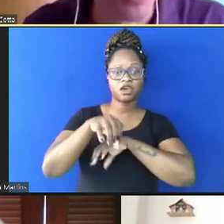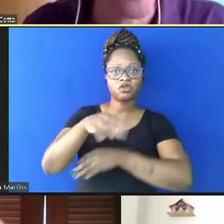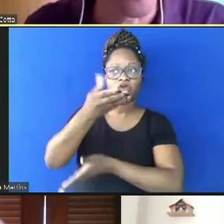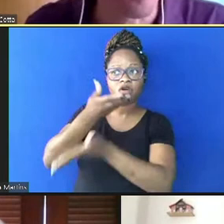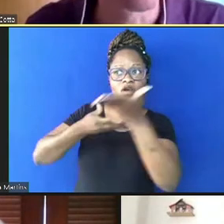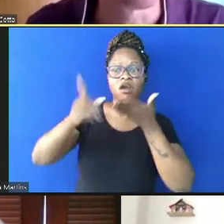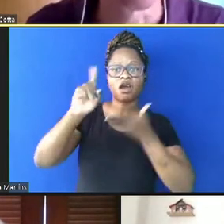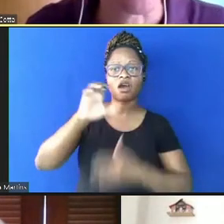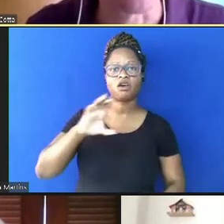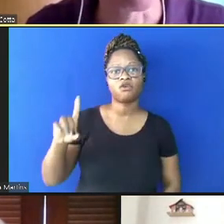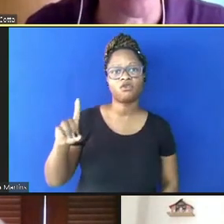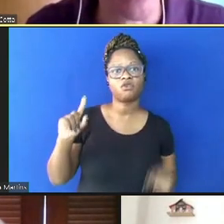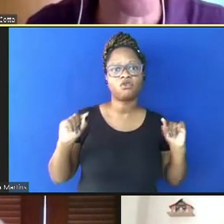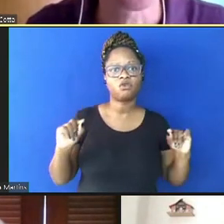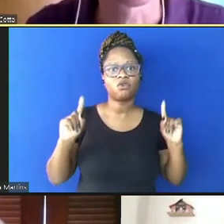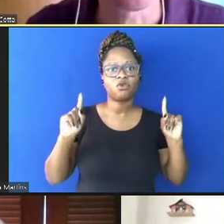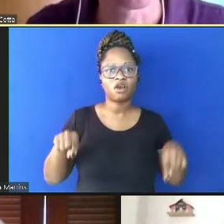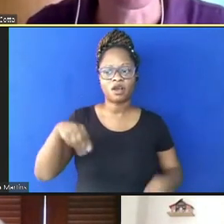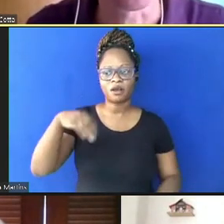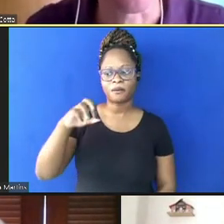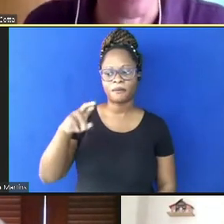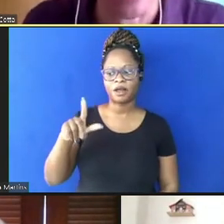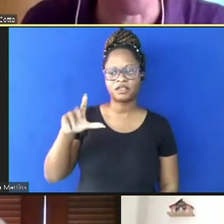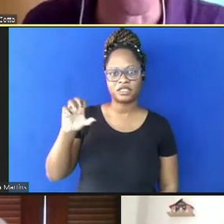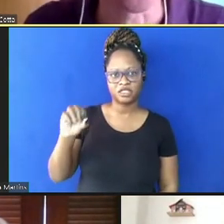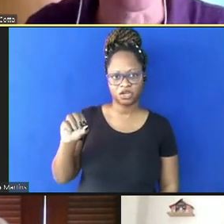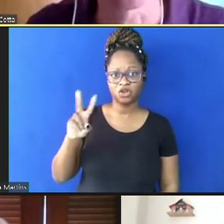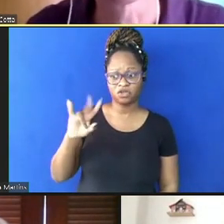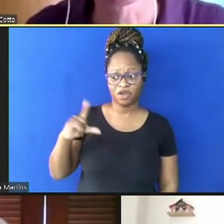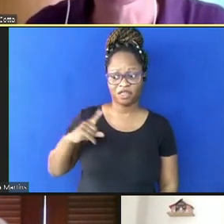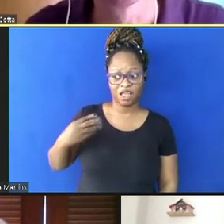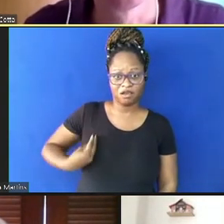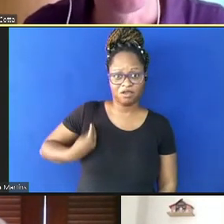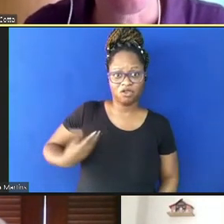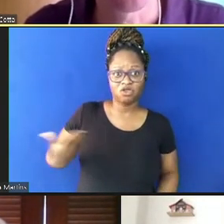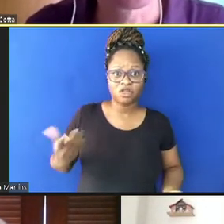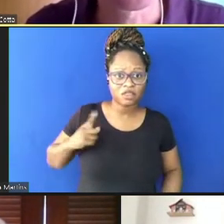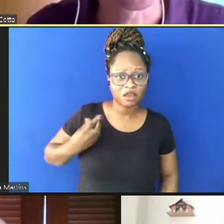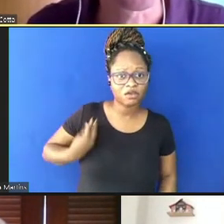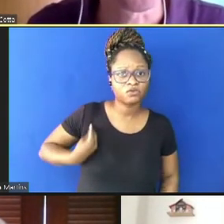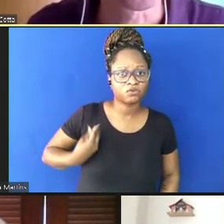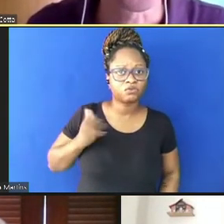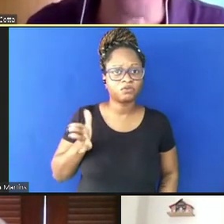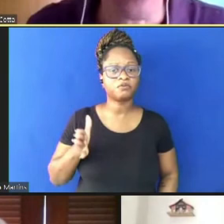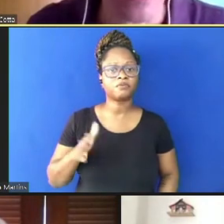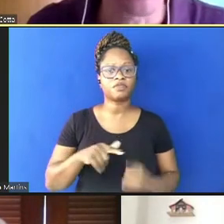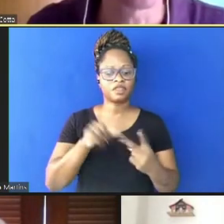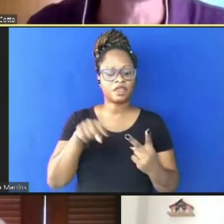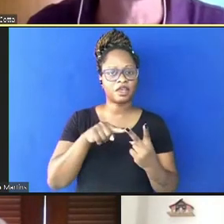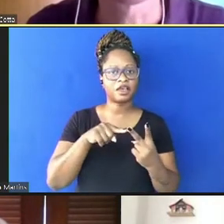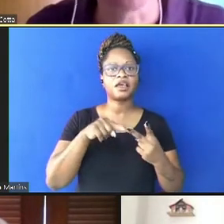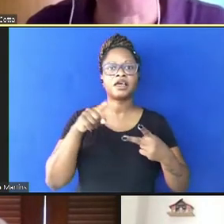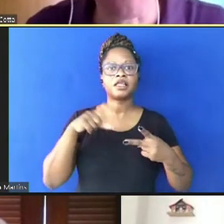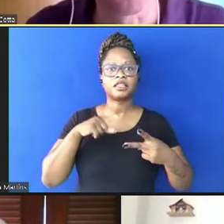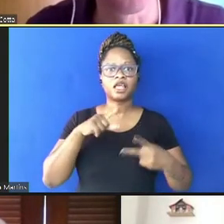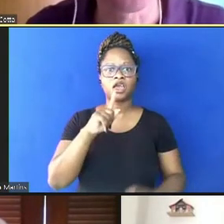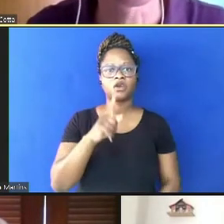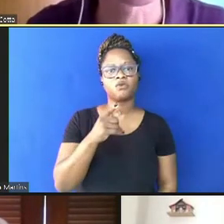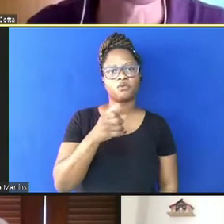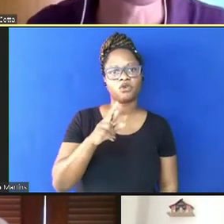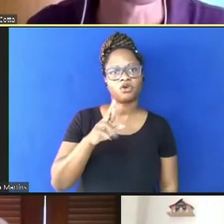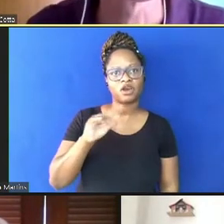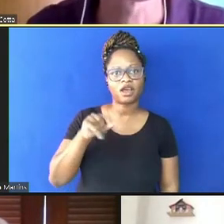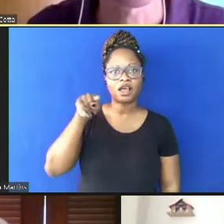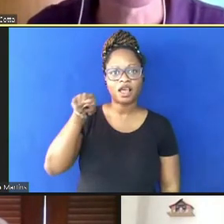coordenada pelo Marcelo Pelágio, que vai estar conosco aqui na mesa, além dos professores Hugo Caire, né, pesquisador do